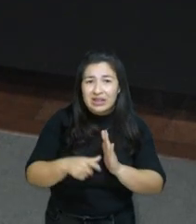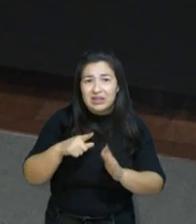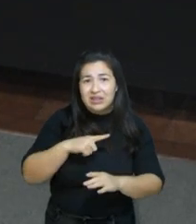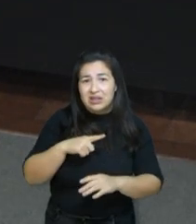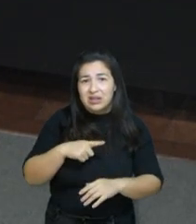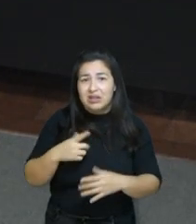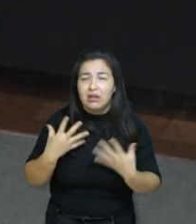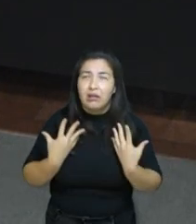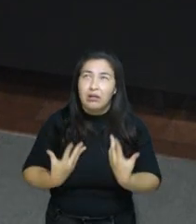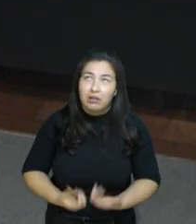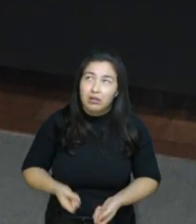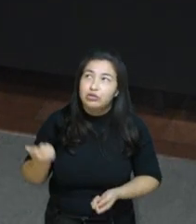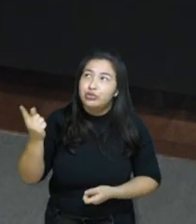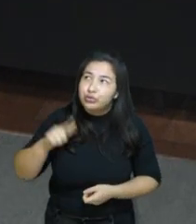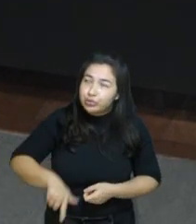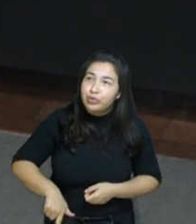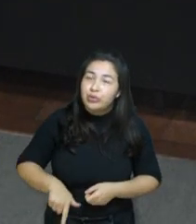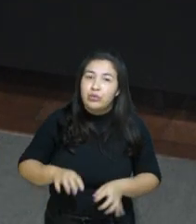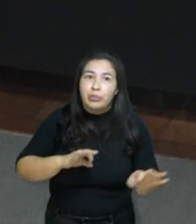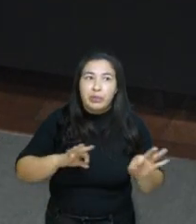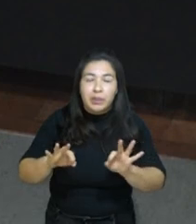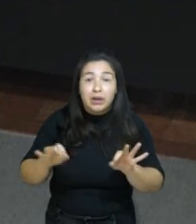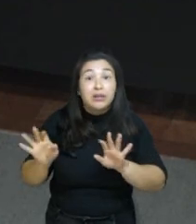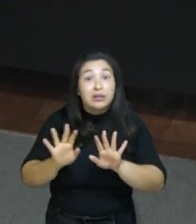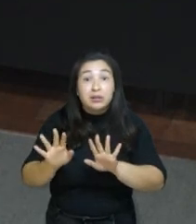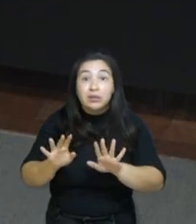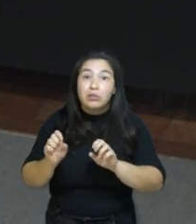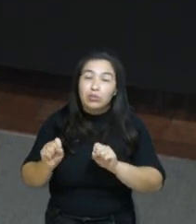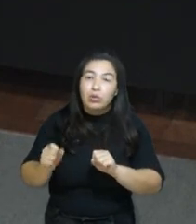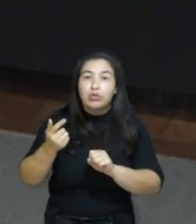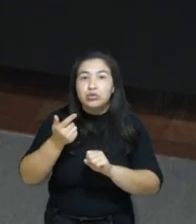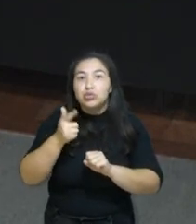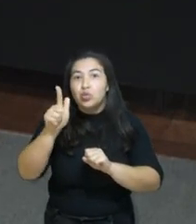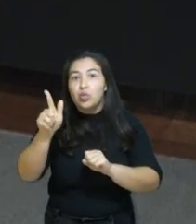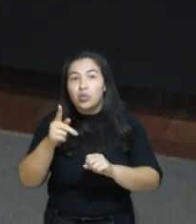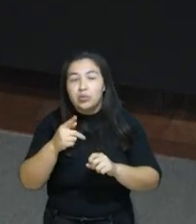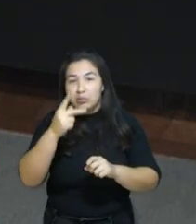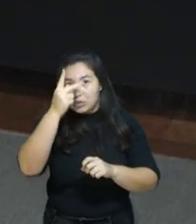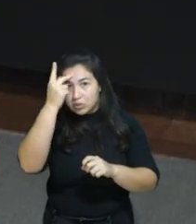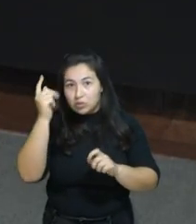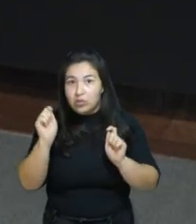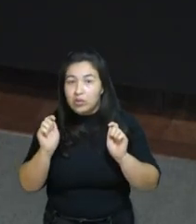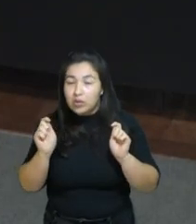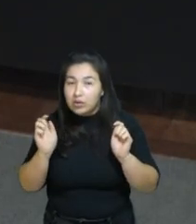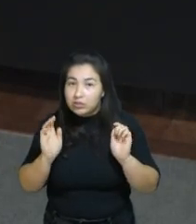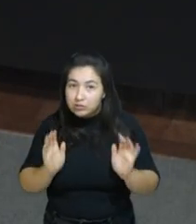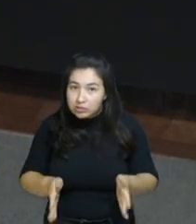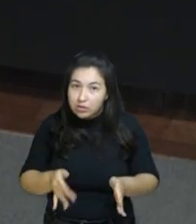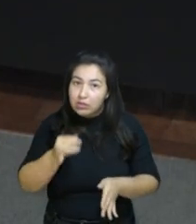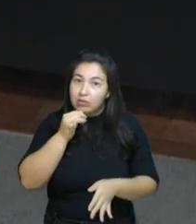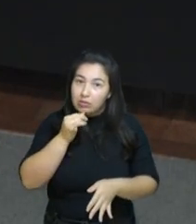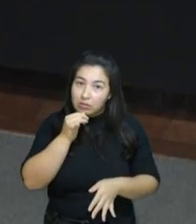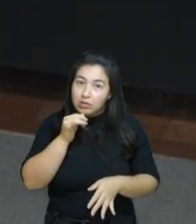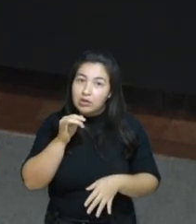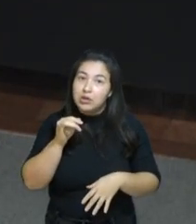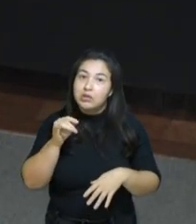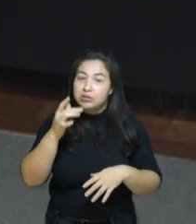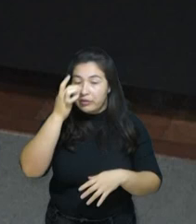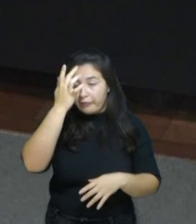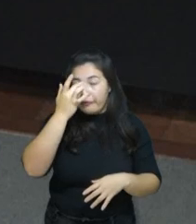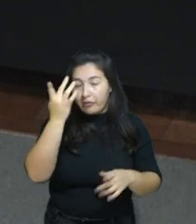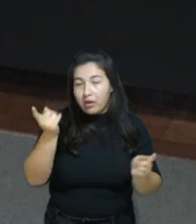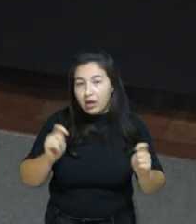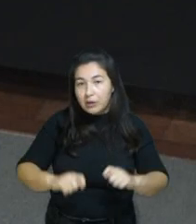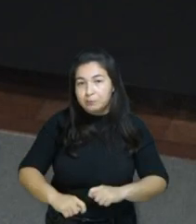tudo vou ter que fazer do zero, mas se você já tem o meio caminho andado, se já teve outra pessoa, já tem um exemplo de sucesso, isso tudo